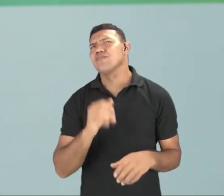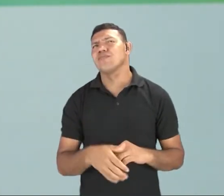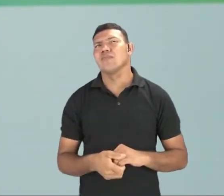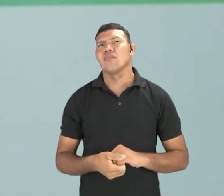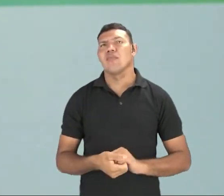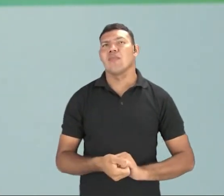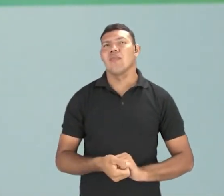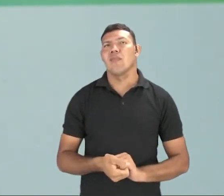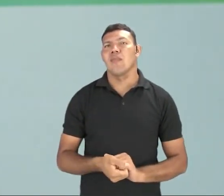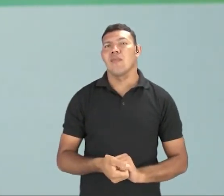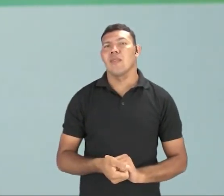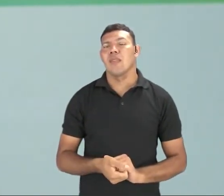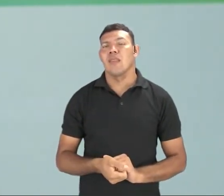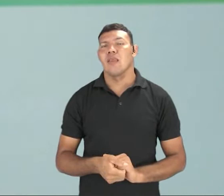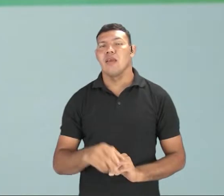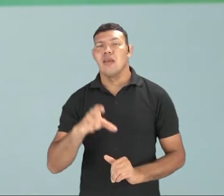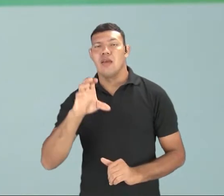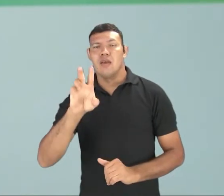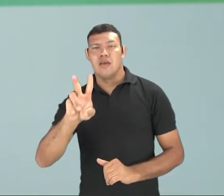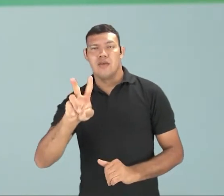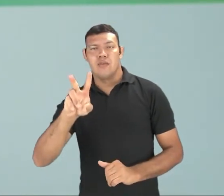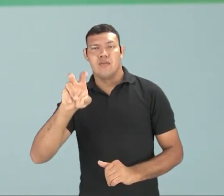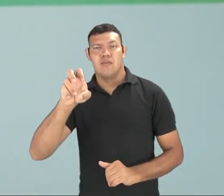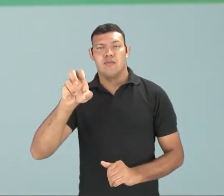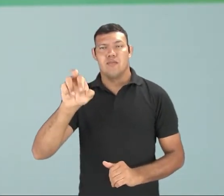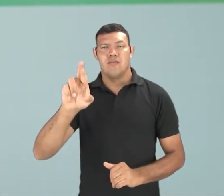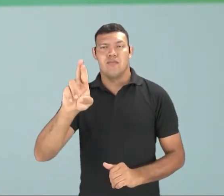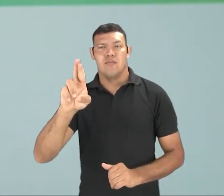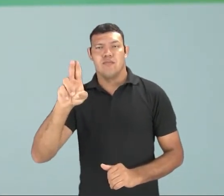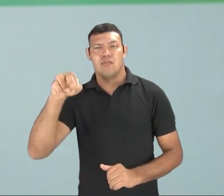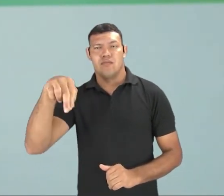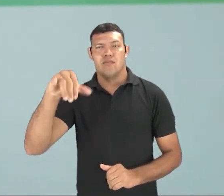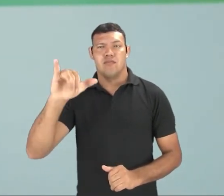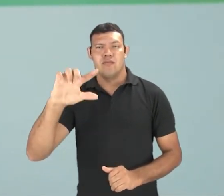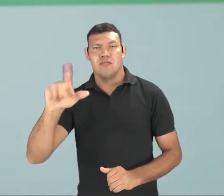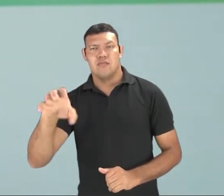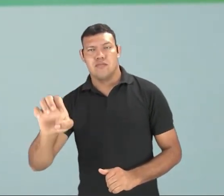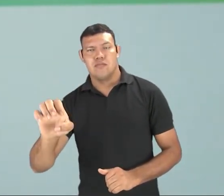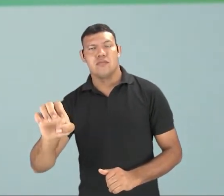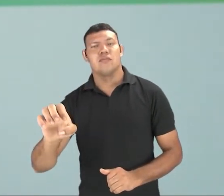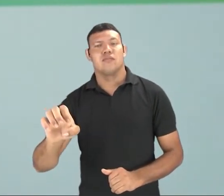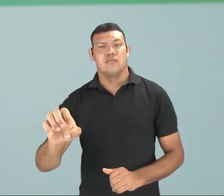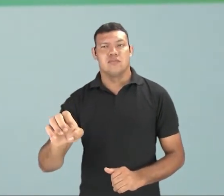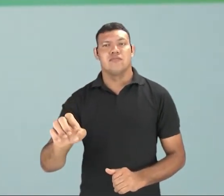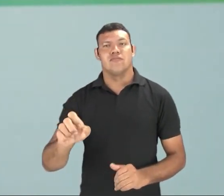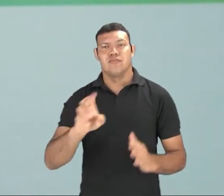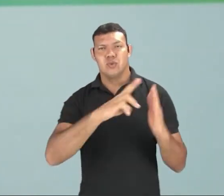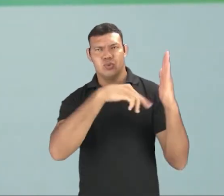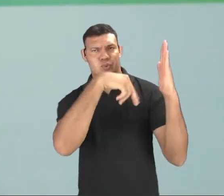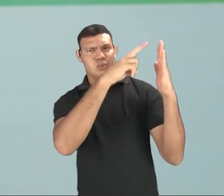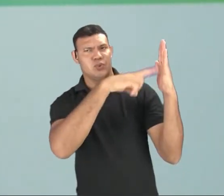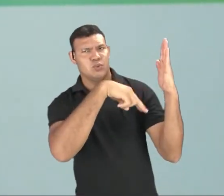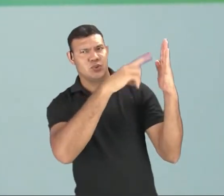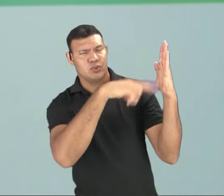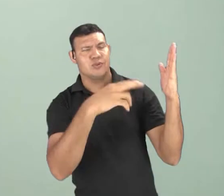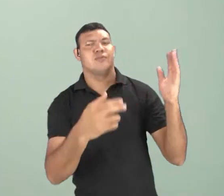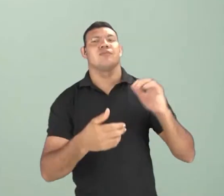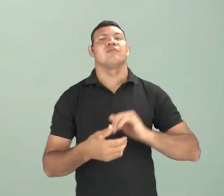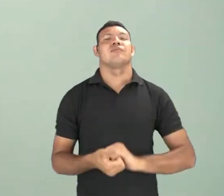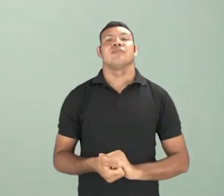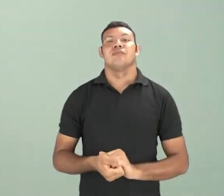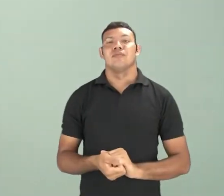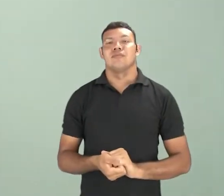os voláteis, nós temos vernizes, né, tintas, ok? Nós temos